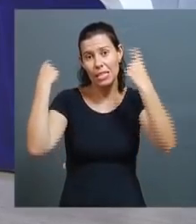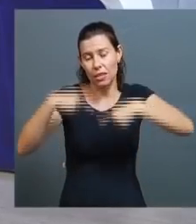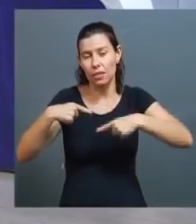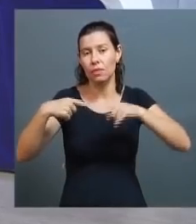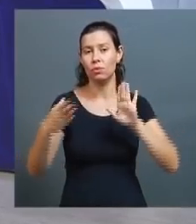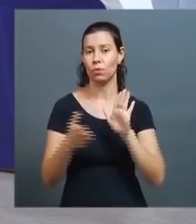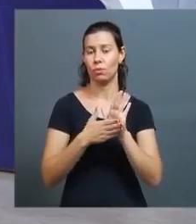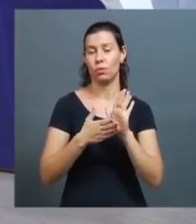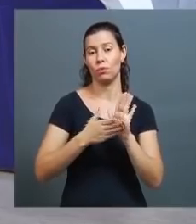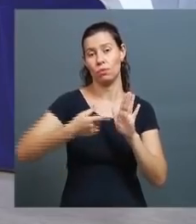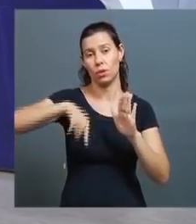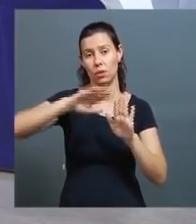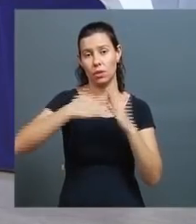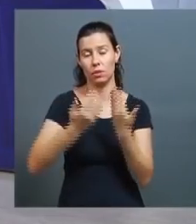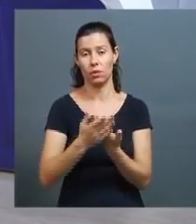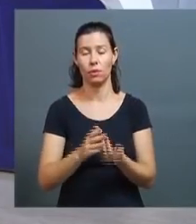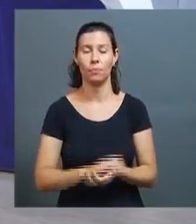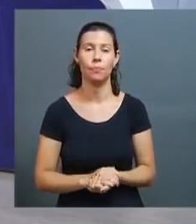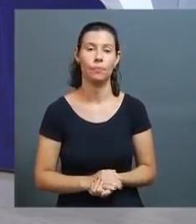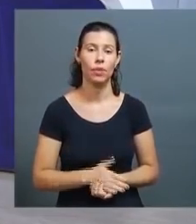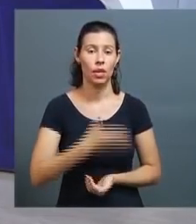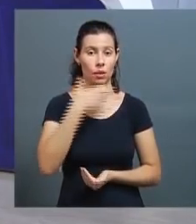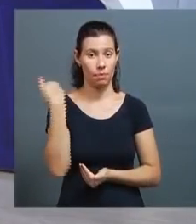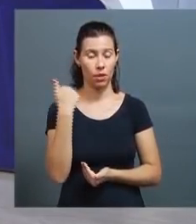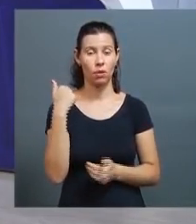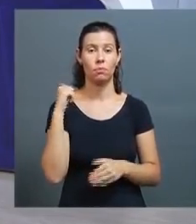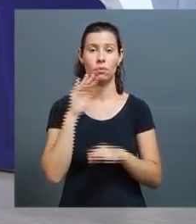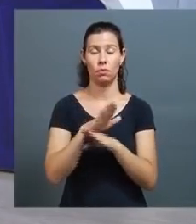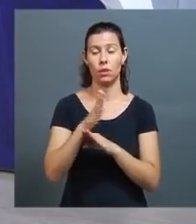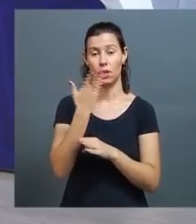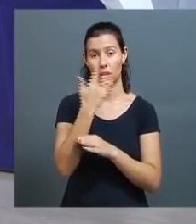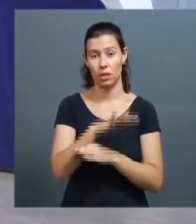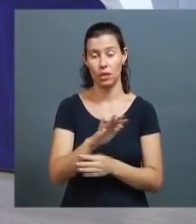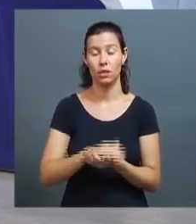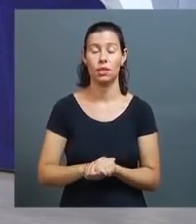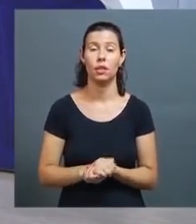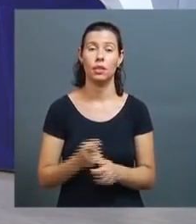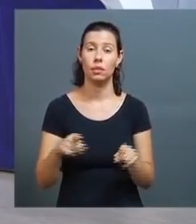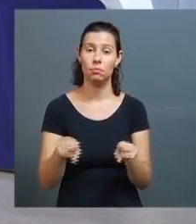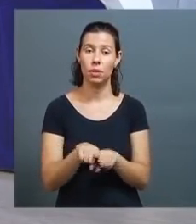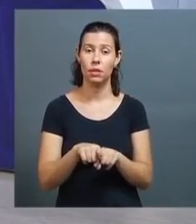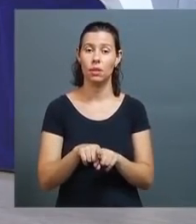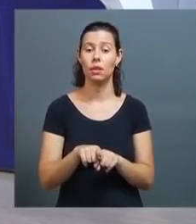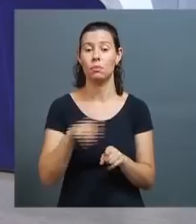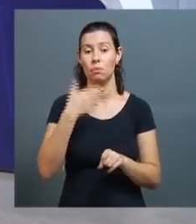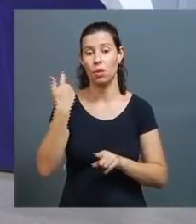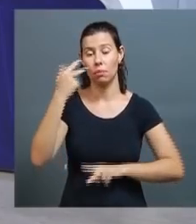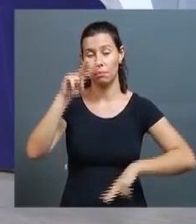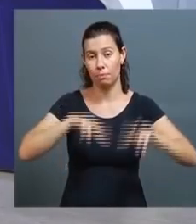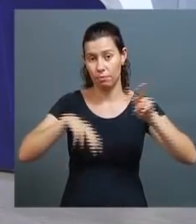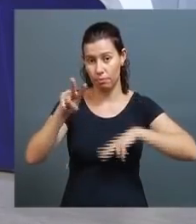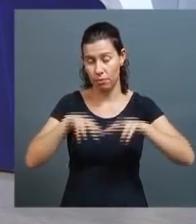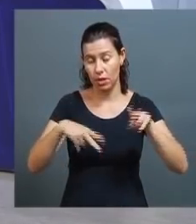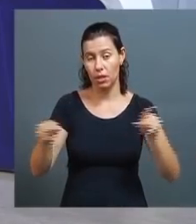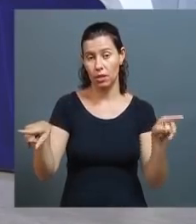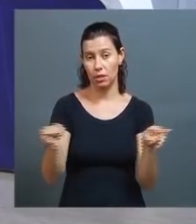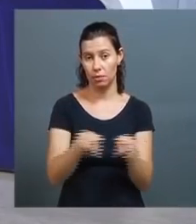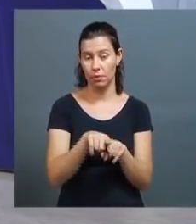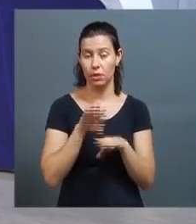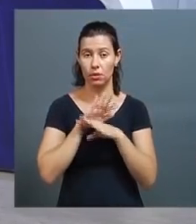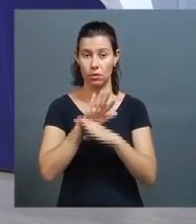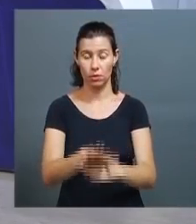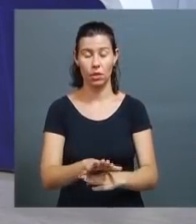que a melhor maneira de tratar essas crianças, né? A melhor maneira de avaliar e a melhor maneira de